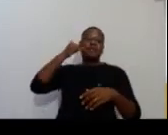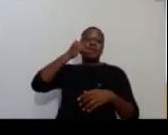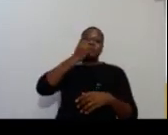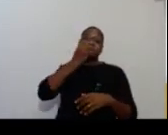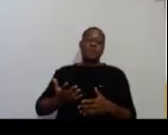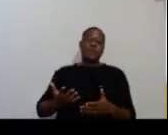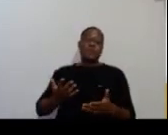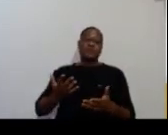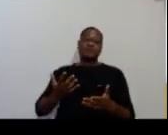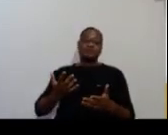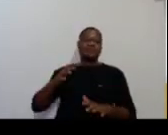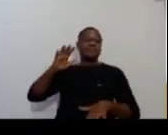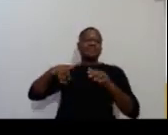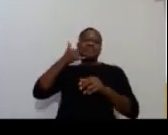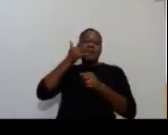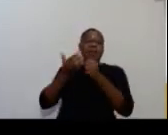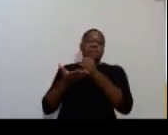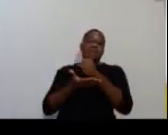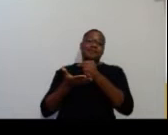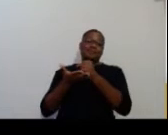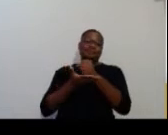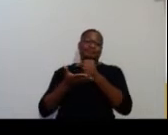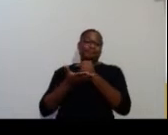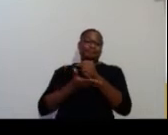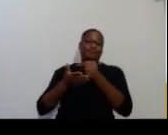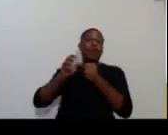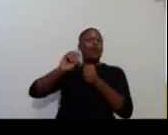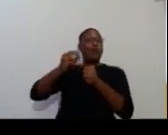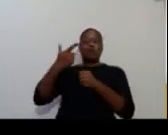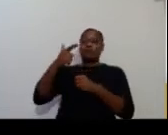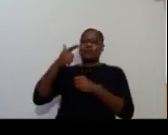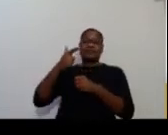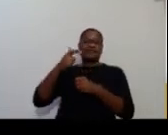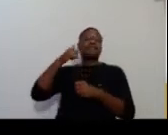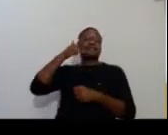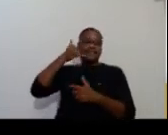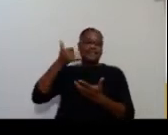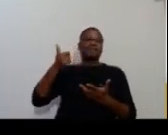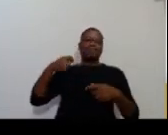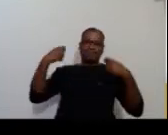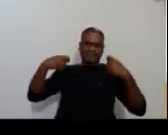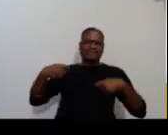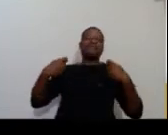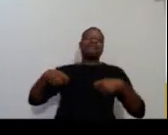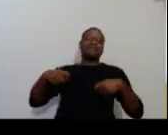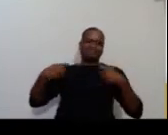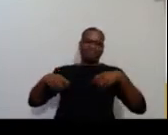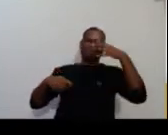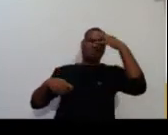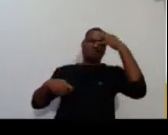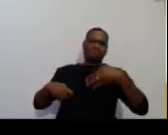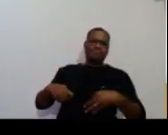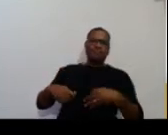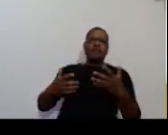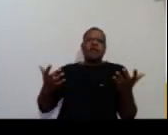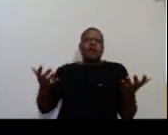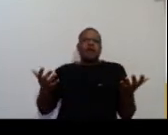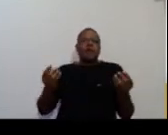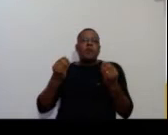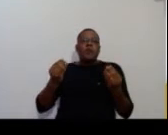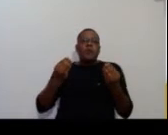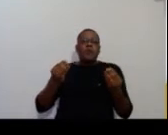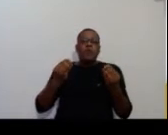celular básico, tem gente que não tem celular. A gente tem que entender isso, que existe. Existe. Tem gente que não